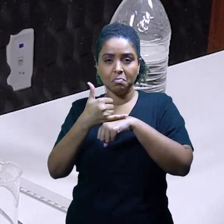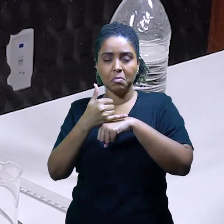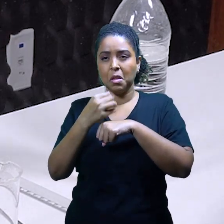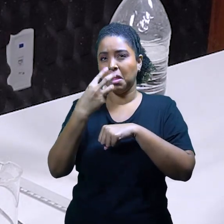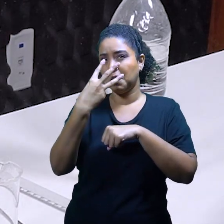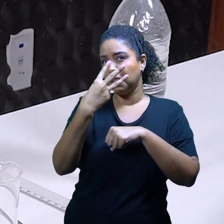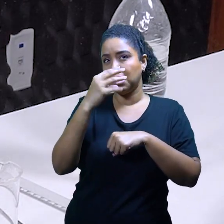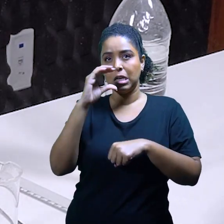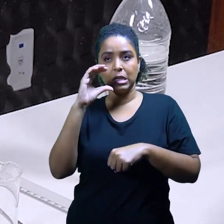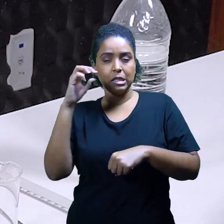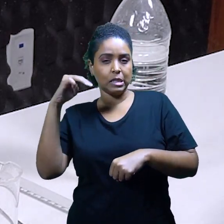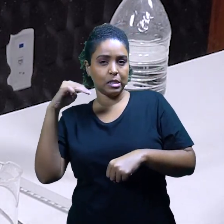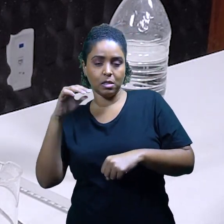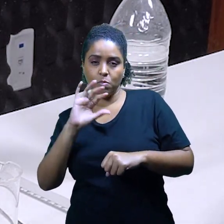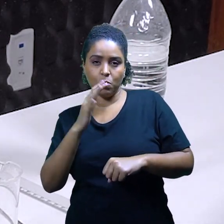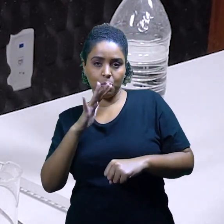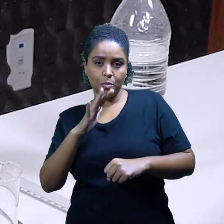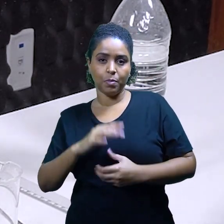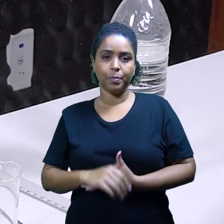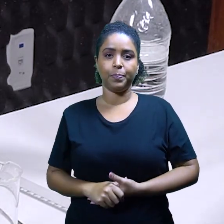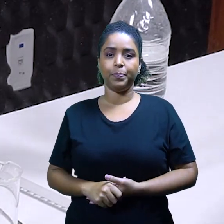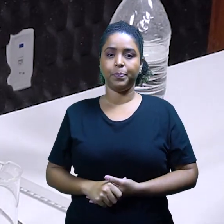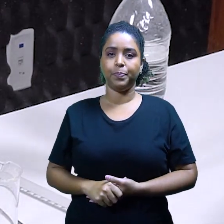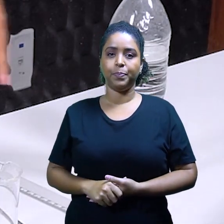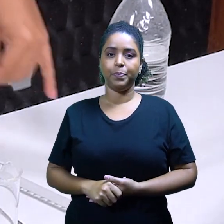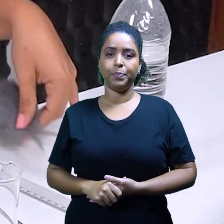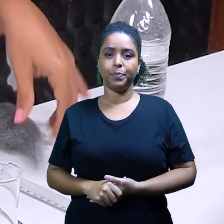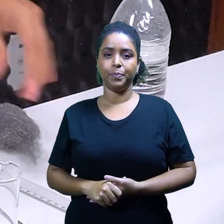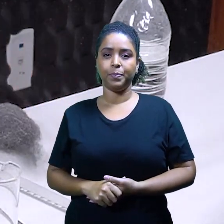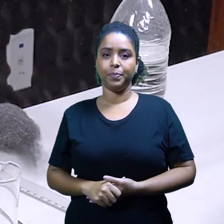3 centímetros, 3 a 4 centímetros.